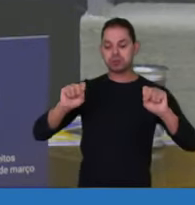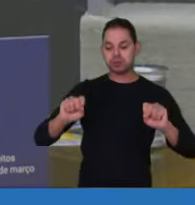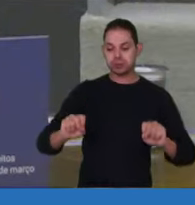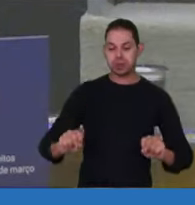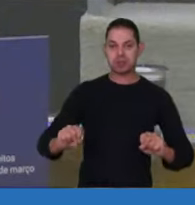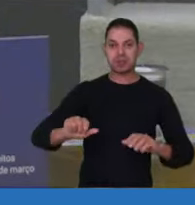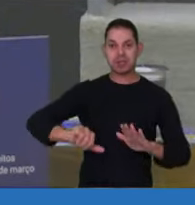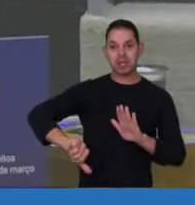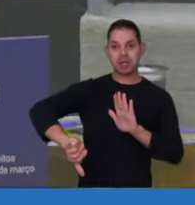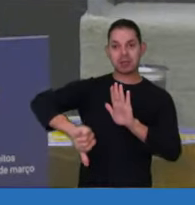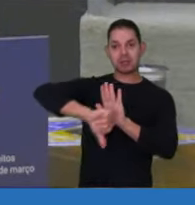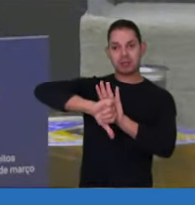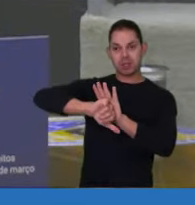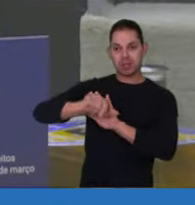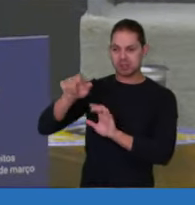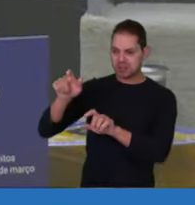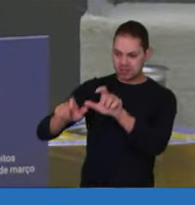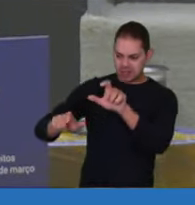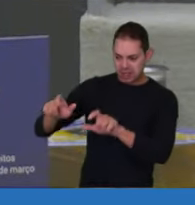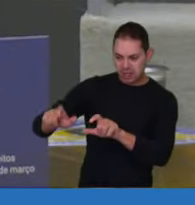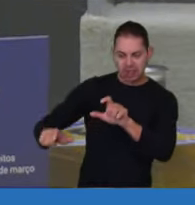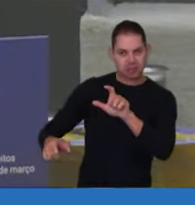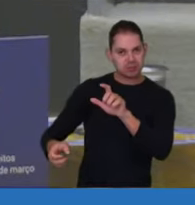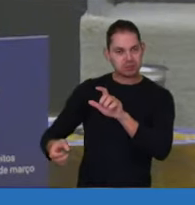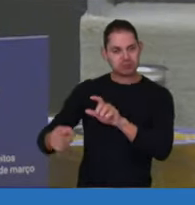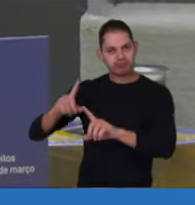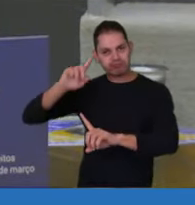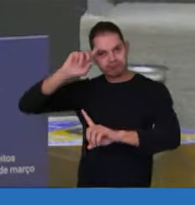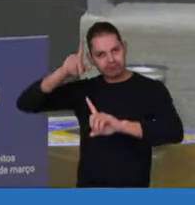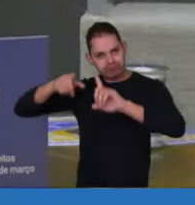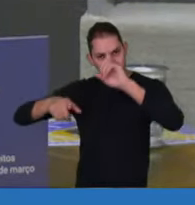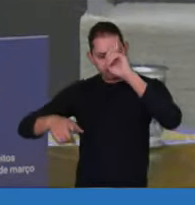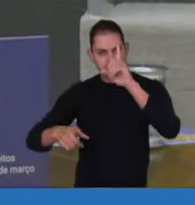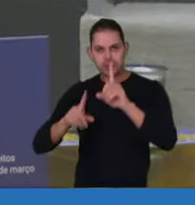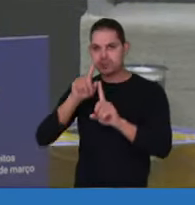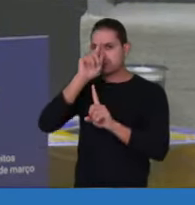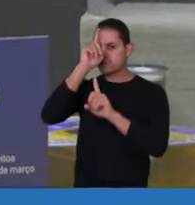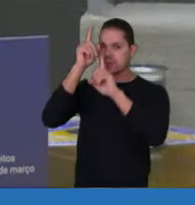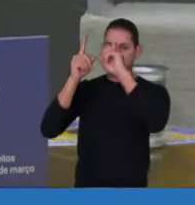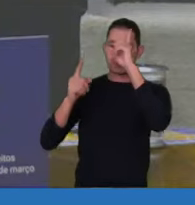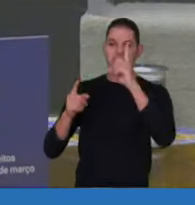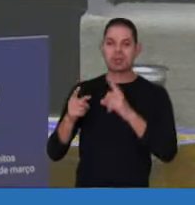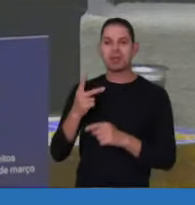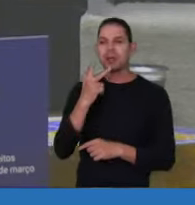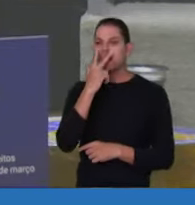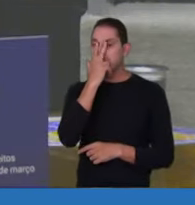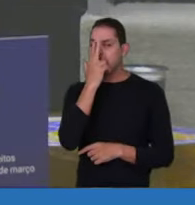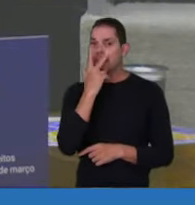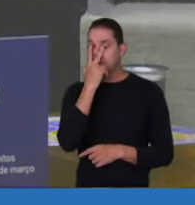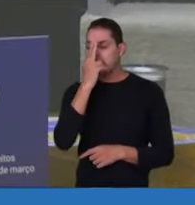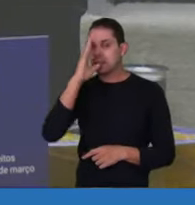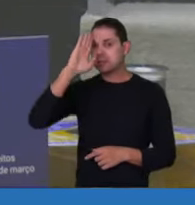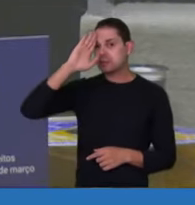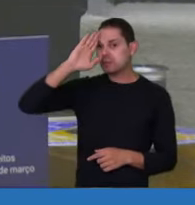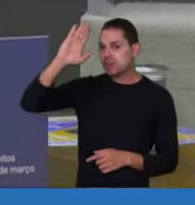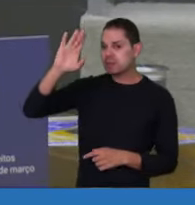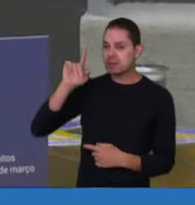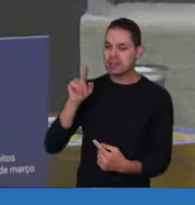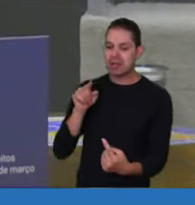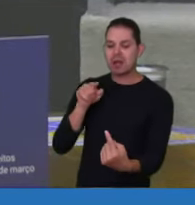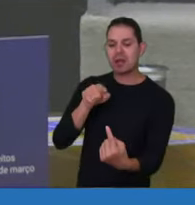criminosa que eles cometem e que parece ser principalmente ligada